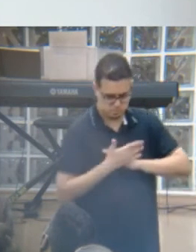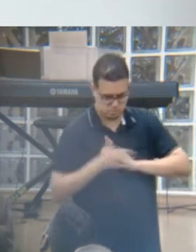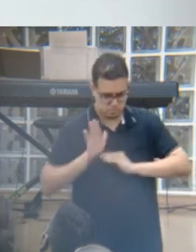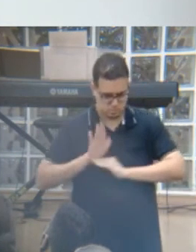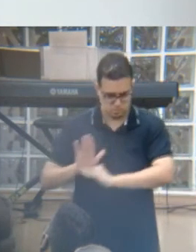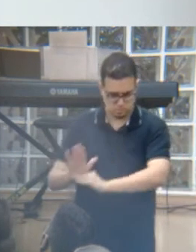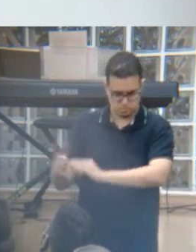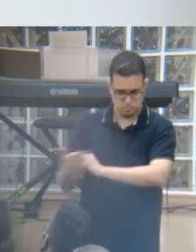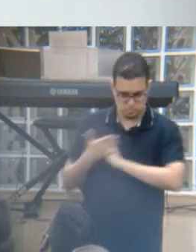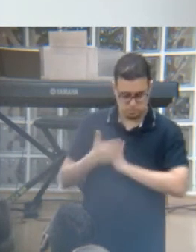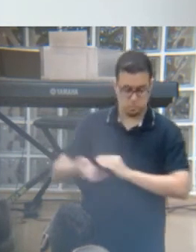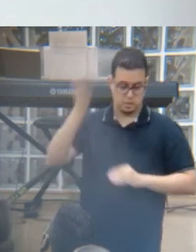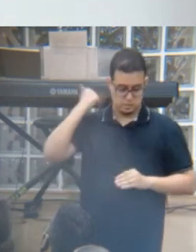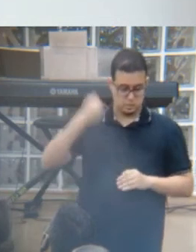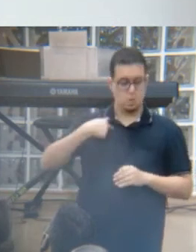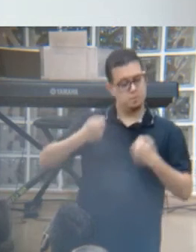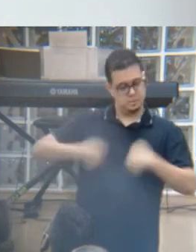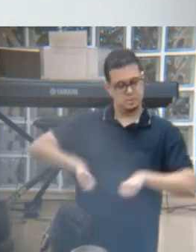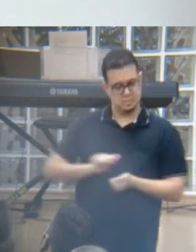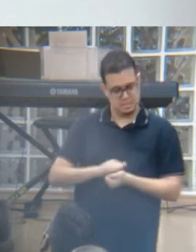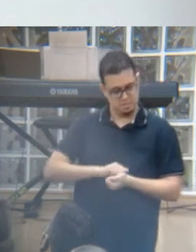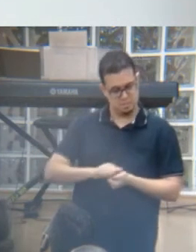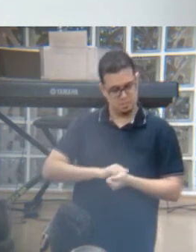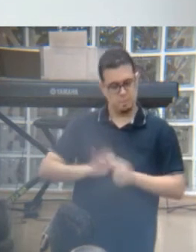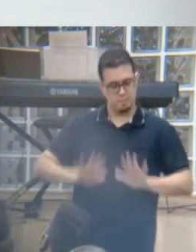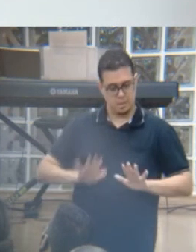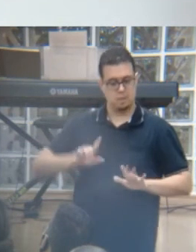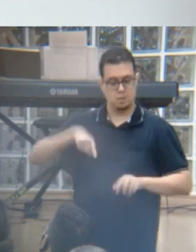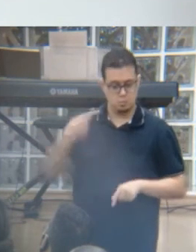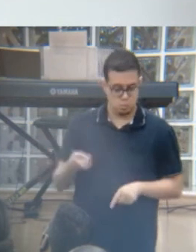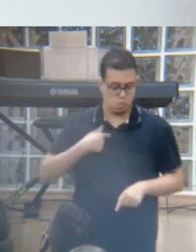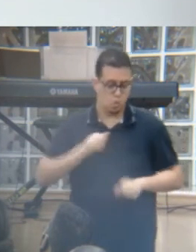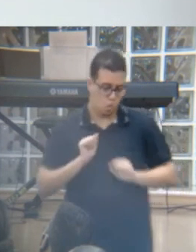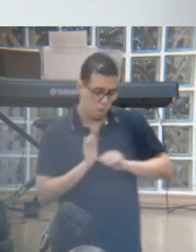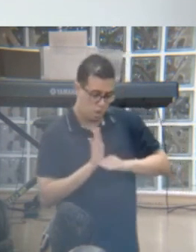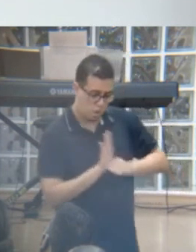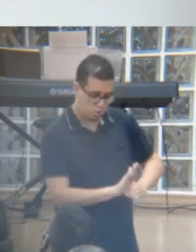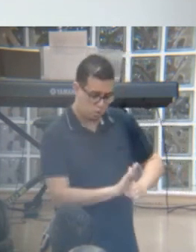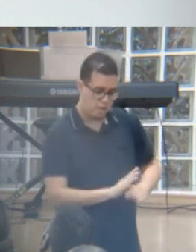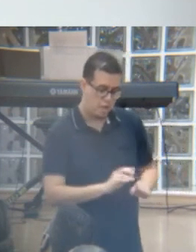precisei do sabão, mas outro dia eu posso ajudar com feijão para arrumar.